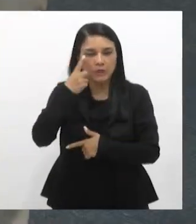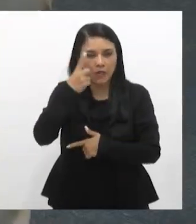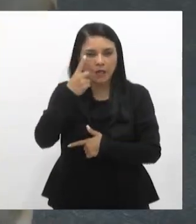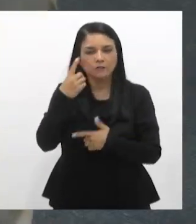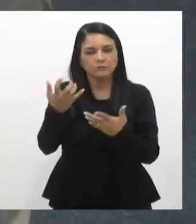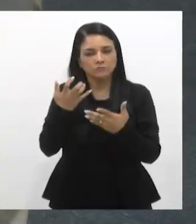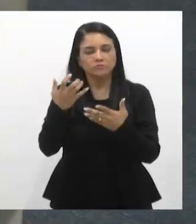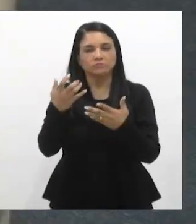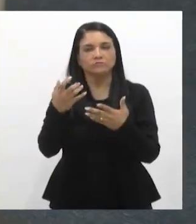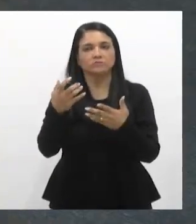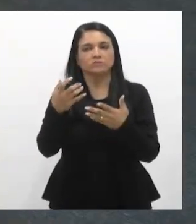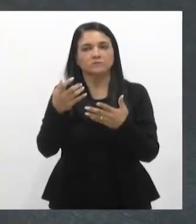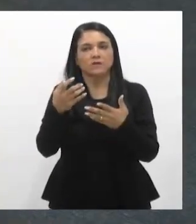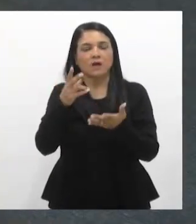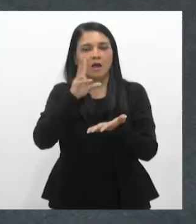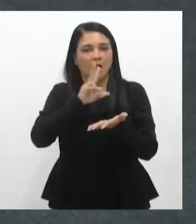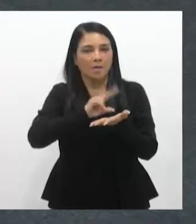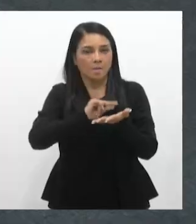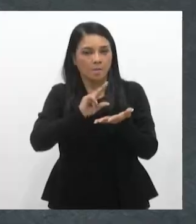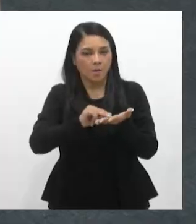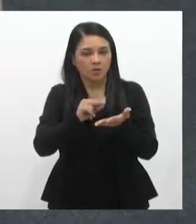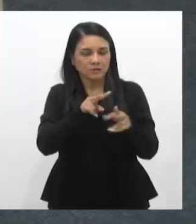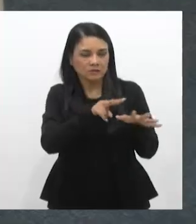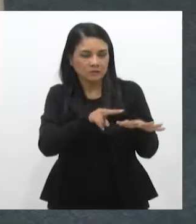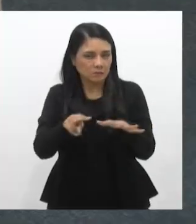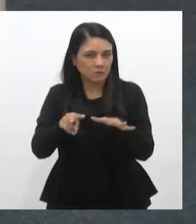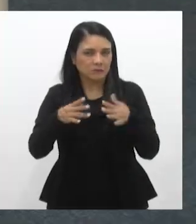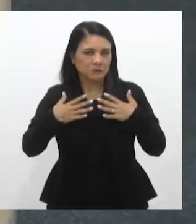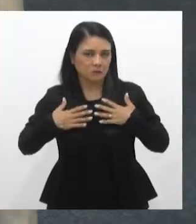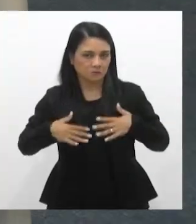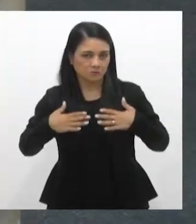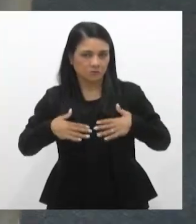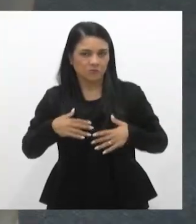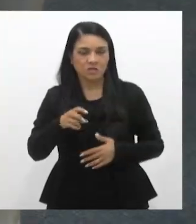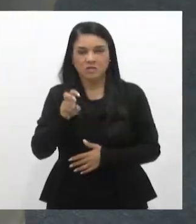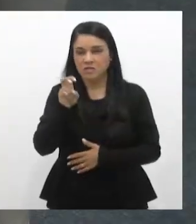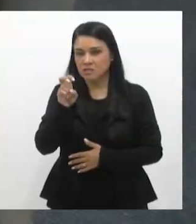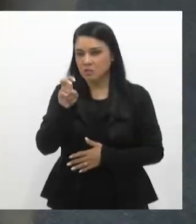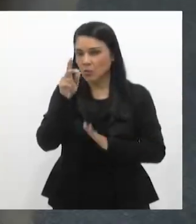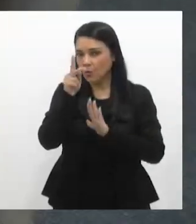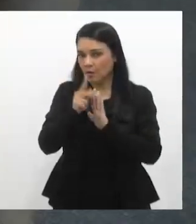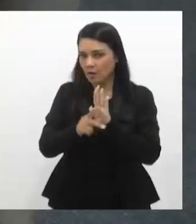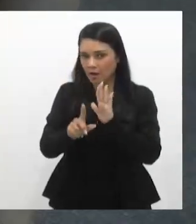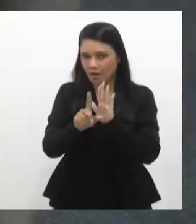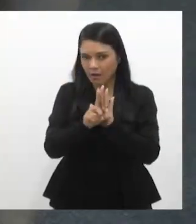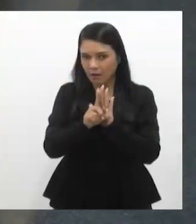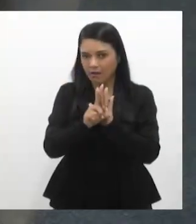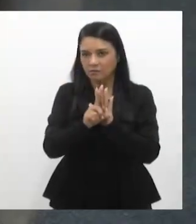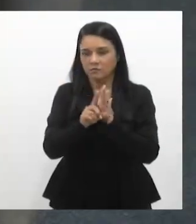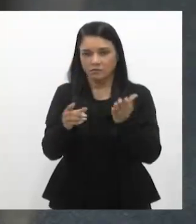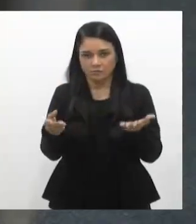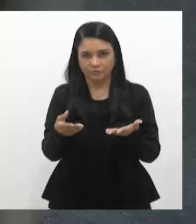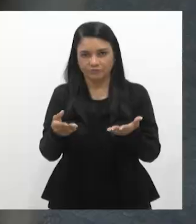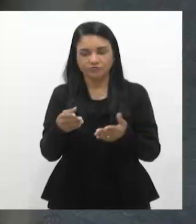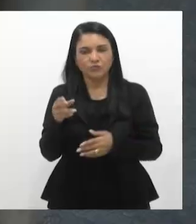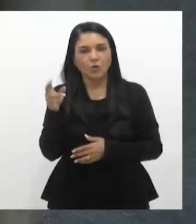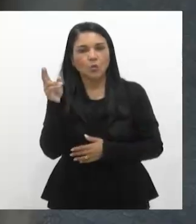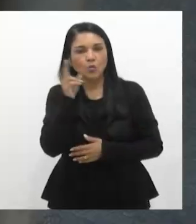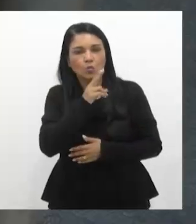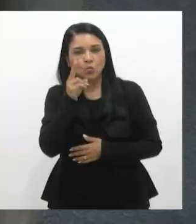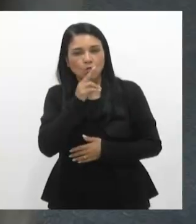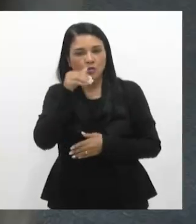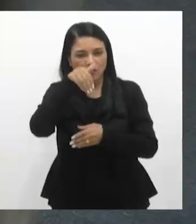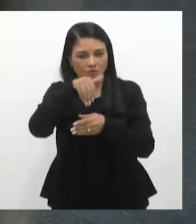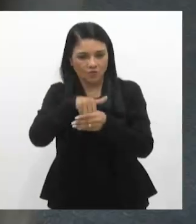participar, celeridade. A pauta dessa semana está uma pauta muito tranquila. Hoje temos 5 projetos. Então, se puder colocar em regime de urgência para ser